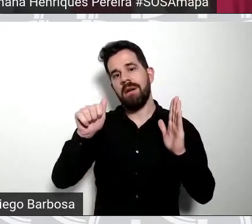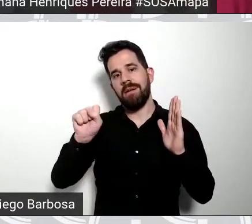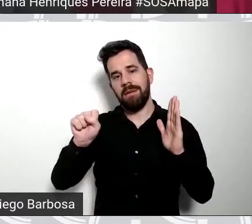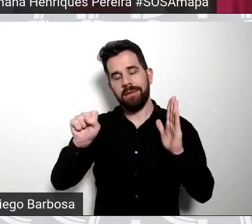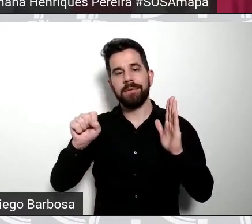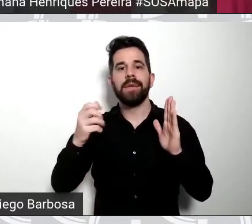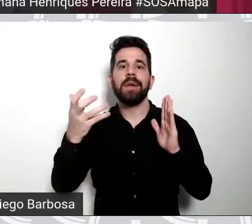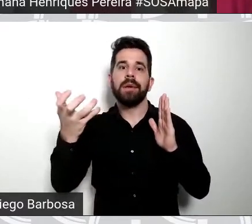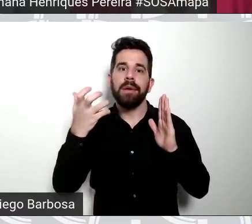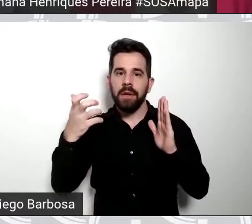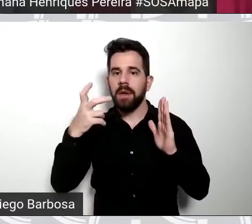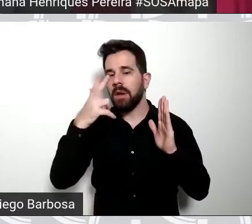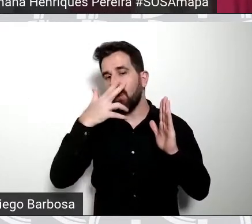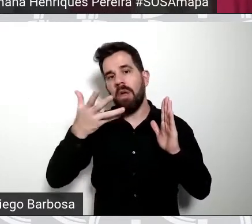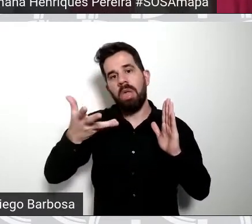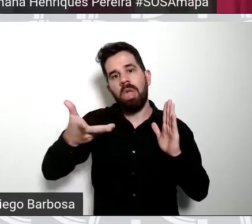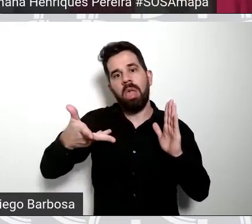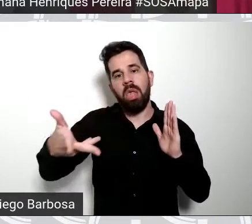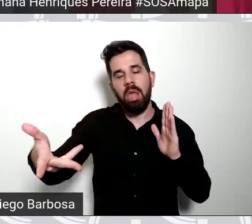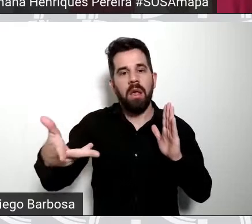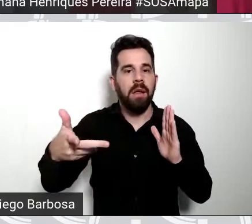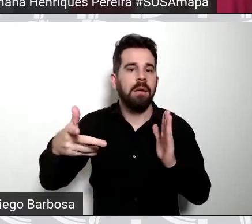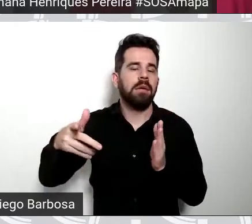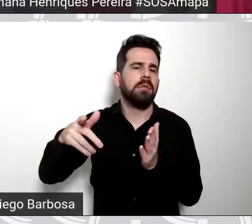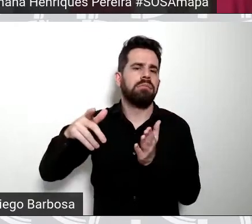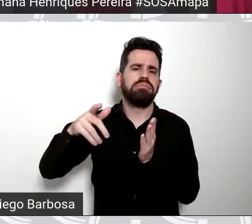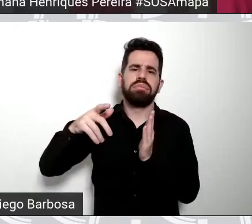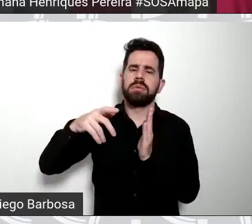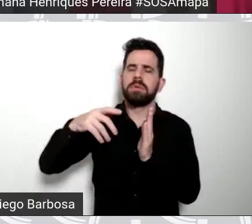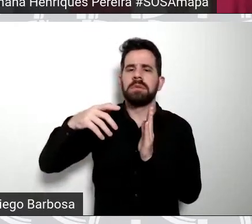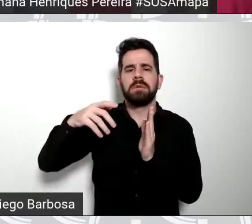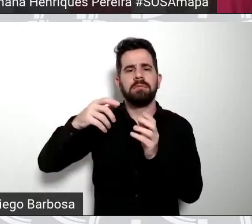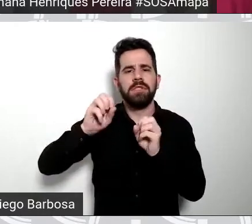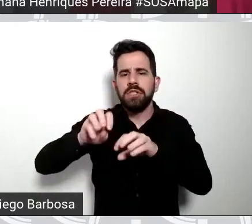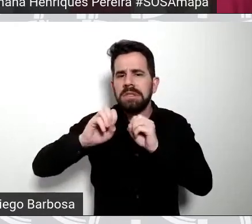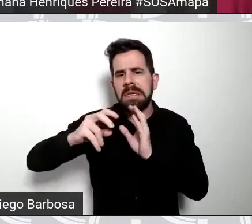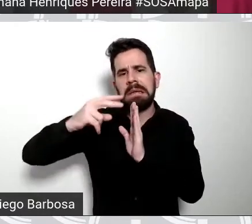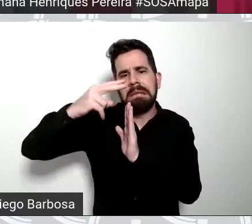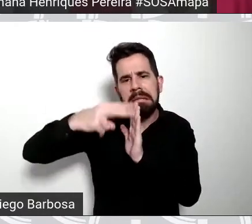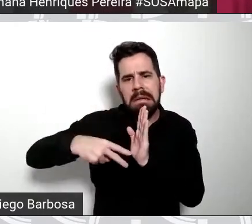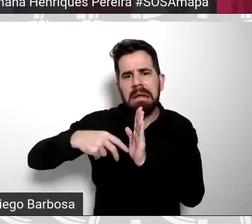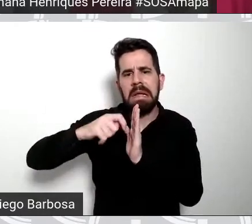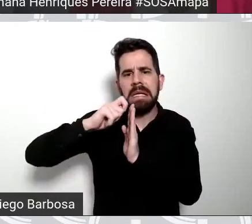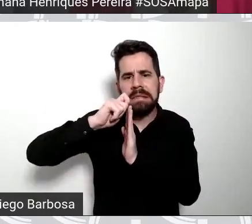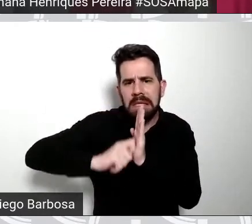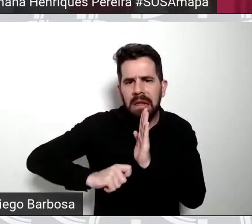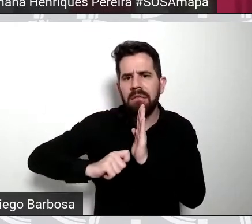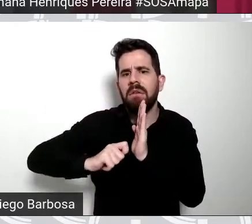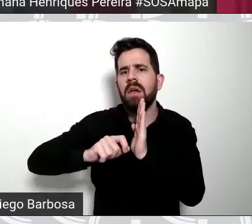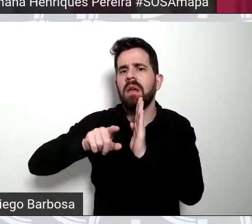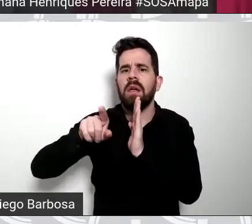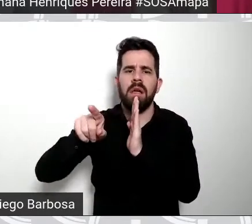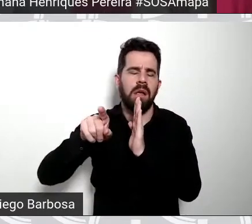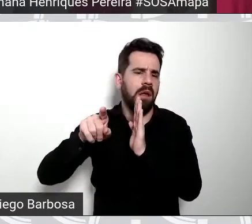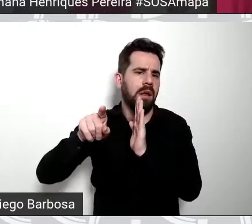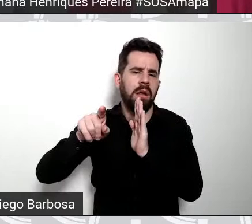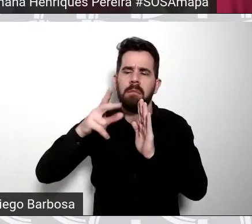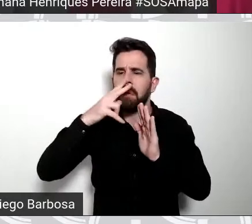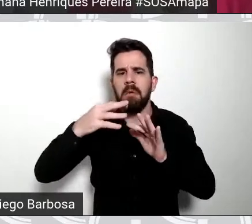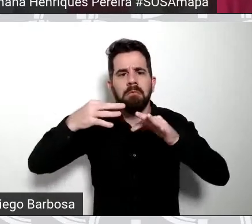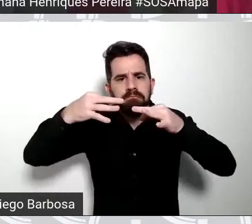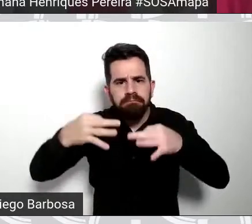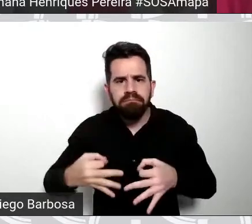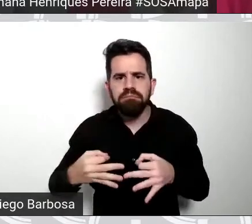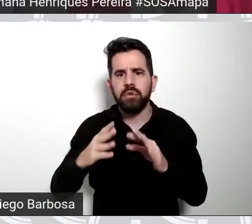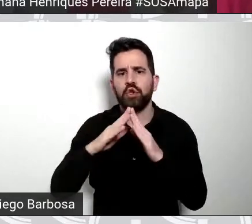da alfabetização, trazer educação, institucionalizar a leitura, a escola,